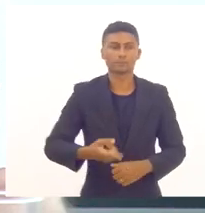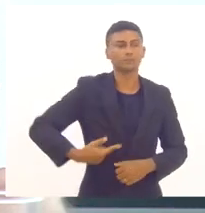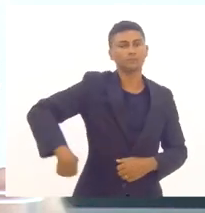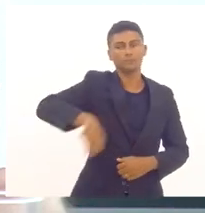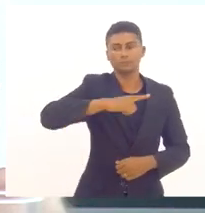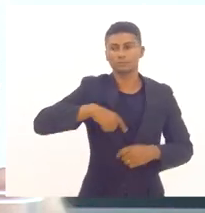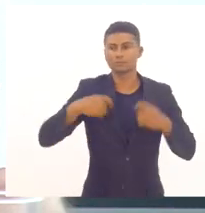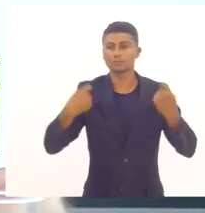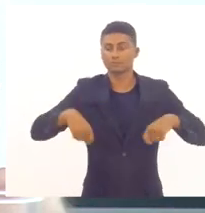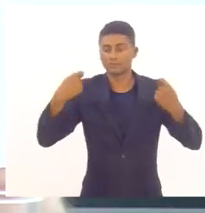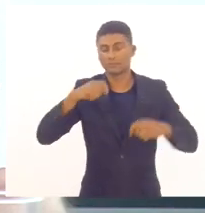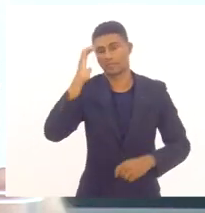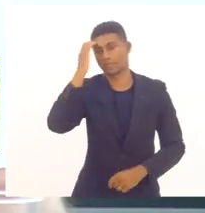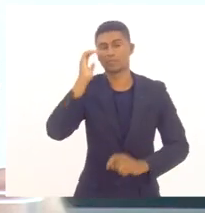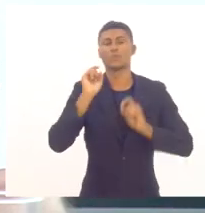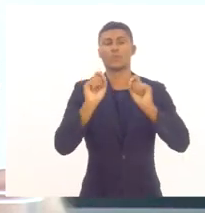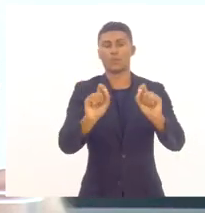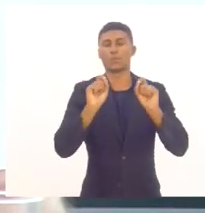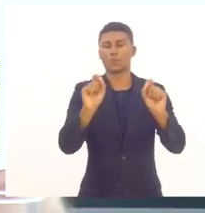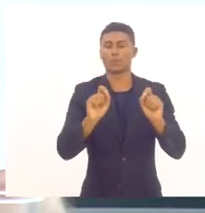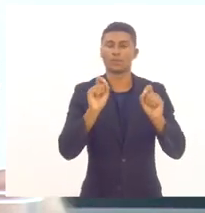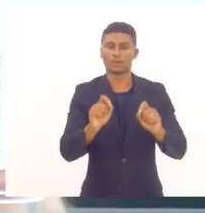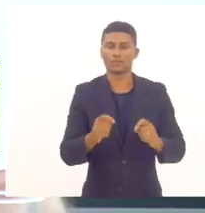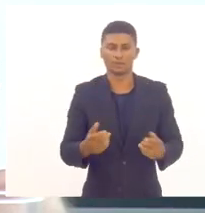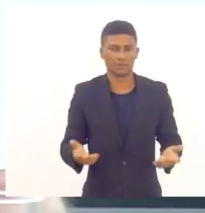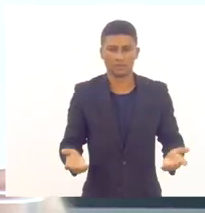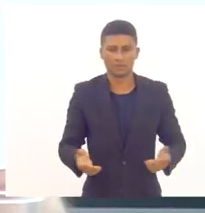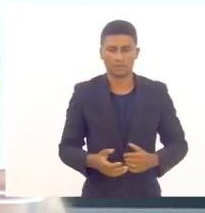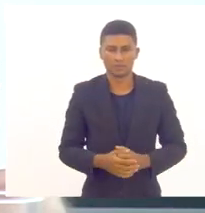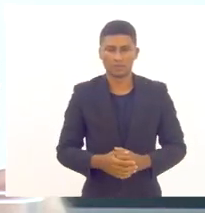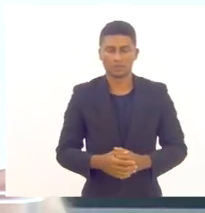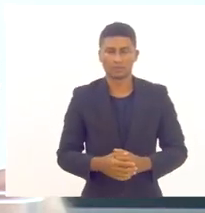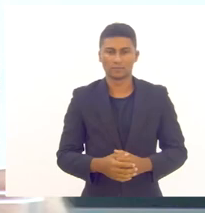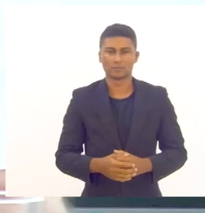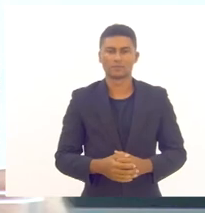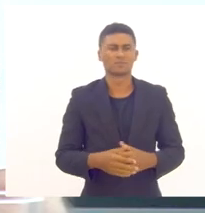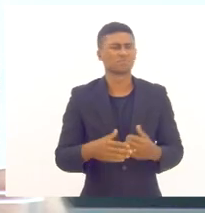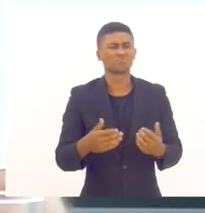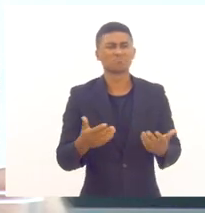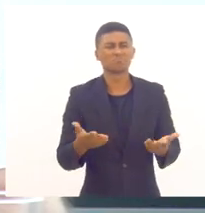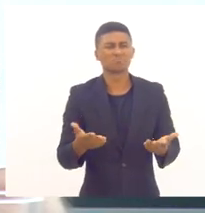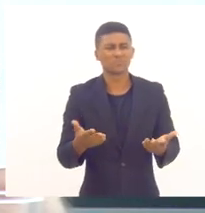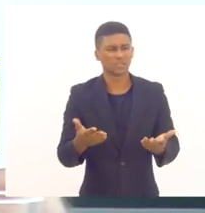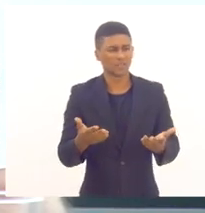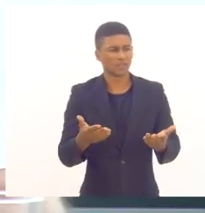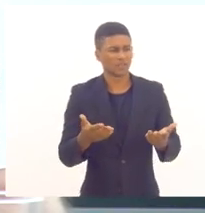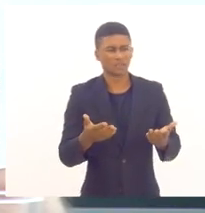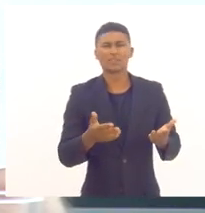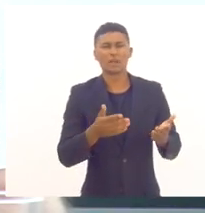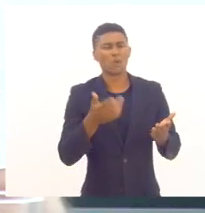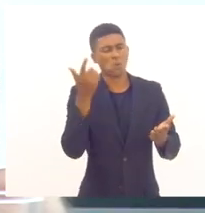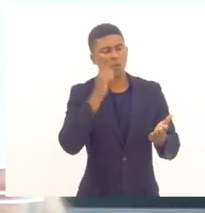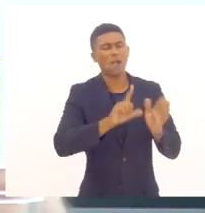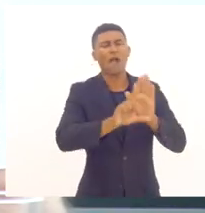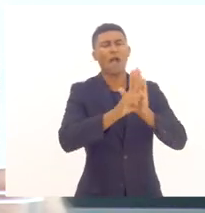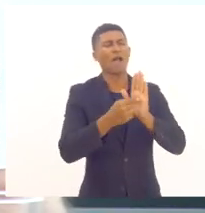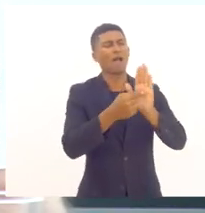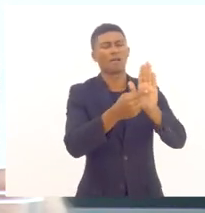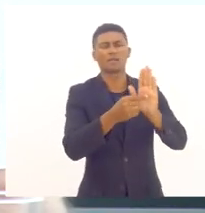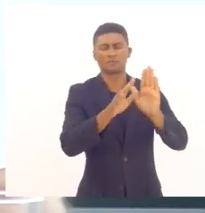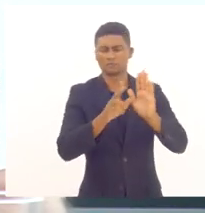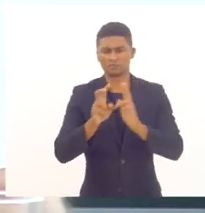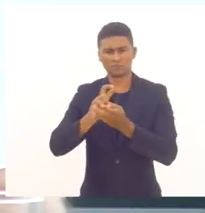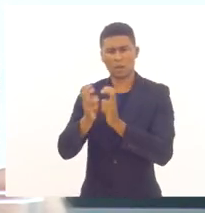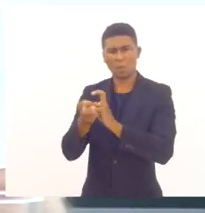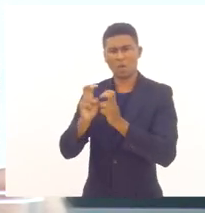entender que as coisas não foram feitas sem a anuência do capoeira, tá?